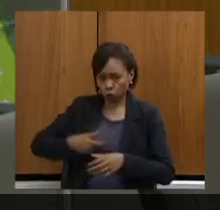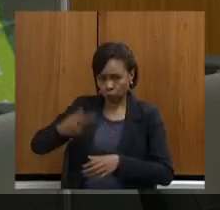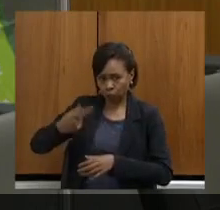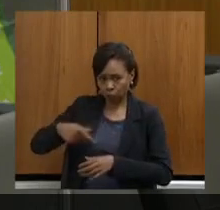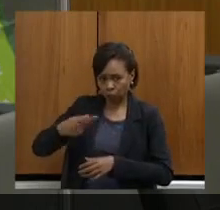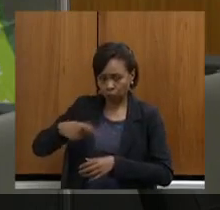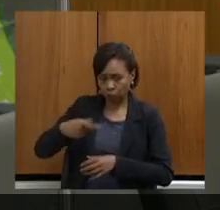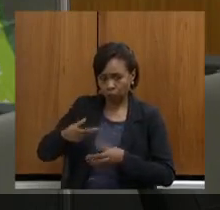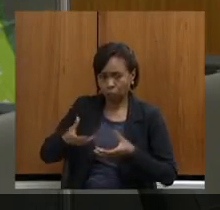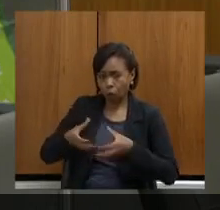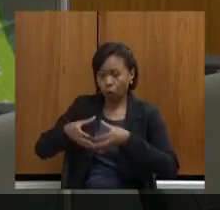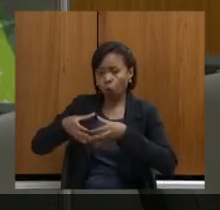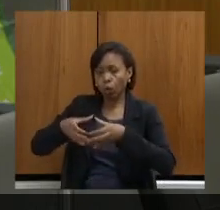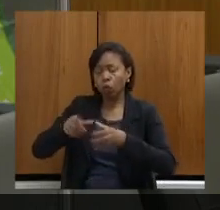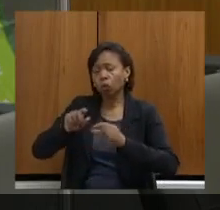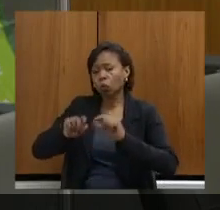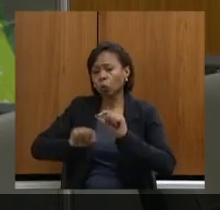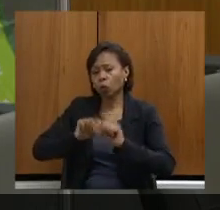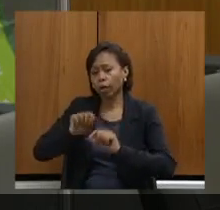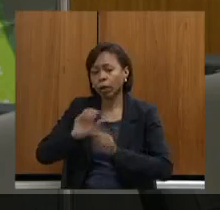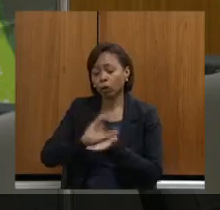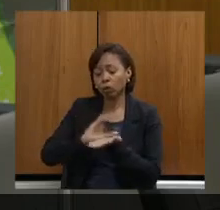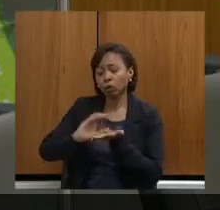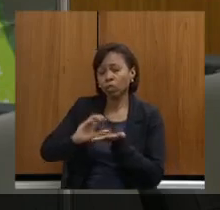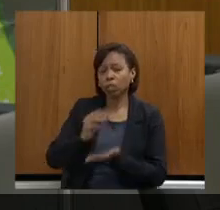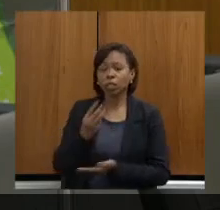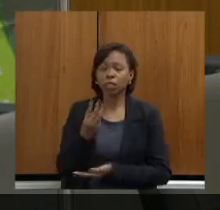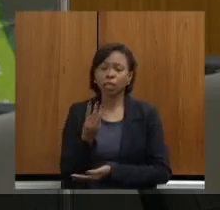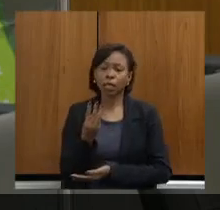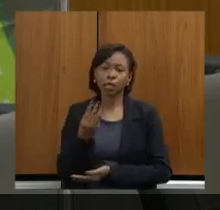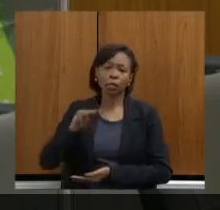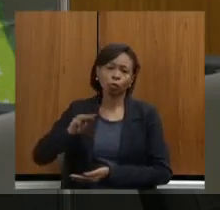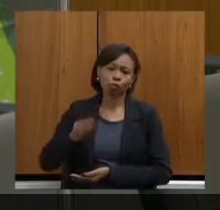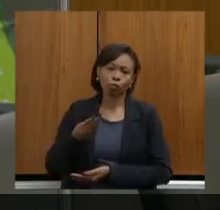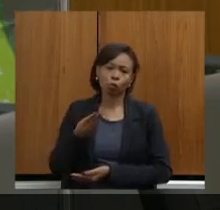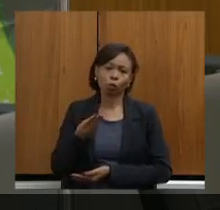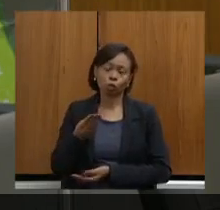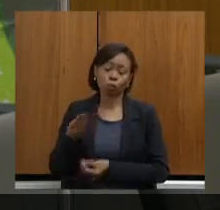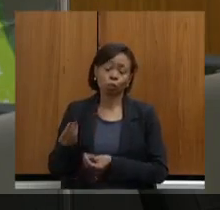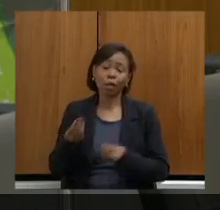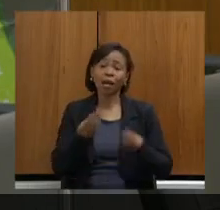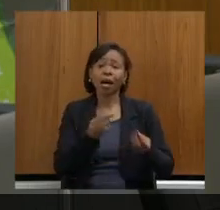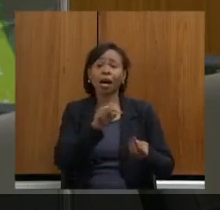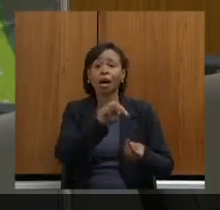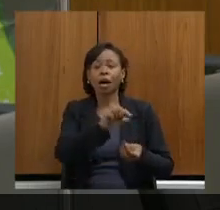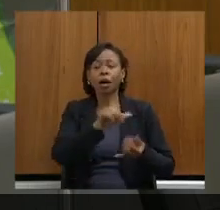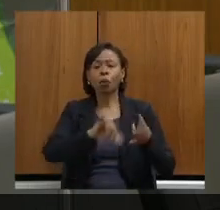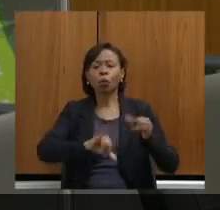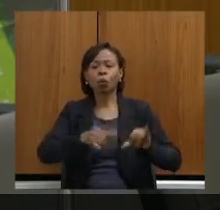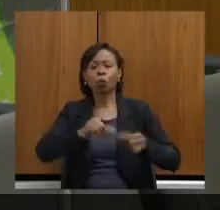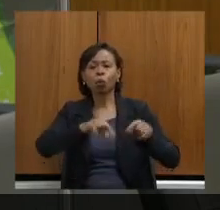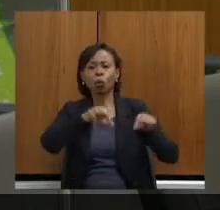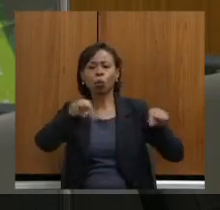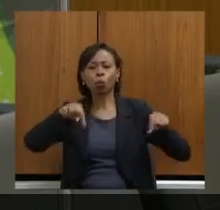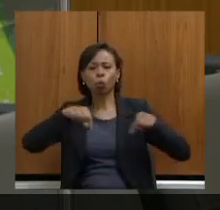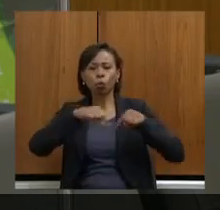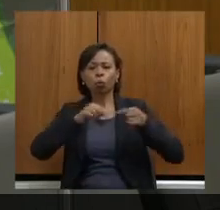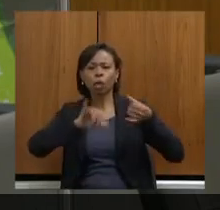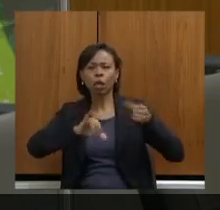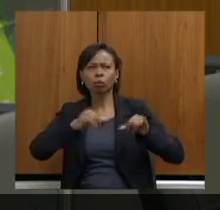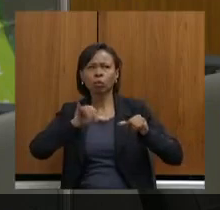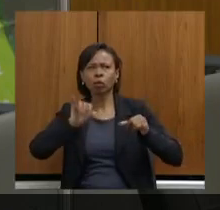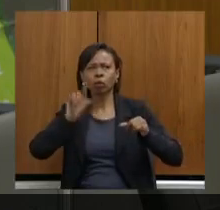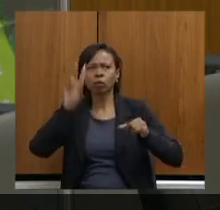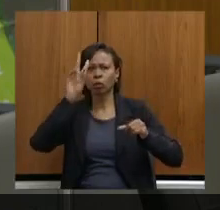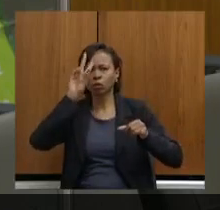um investimento de quase de quase não de 3 milhões de reais para um laboratório Eu não me lembro de cabeça aqui o